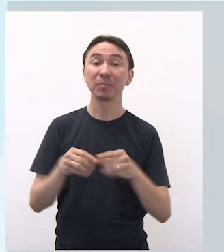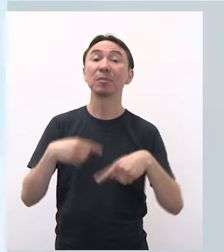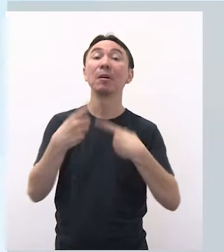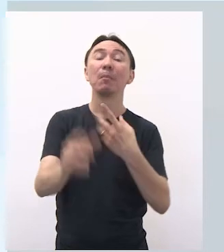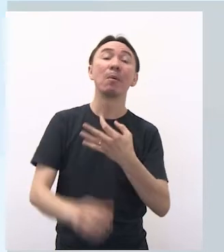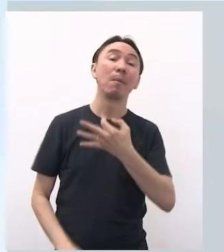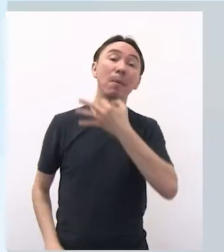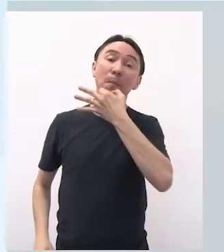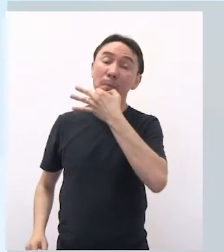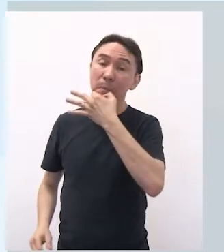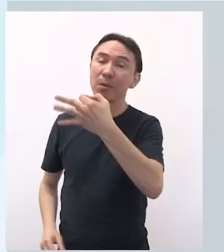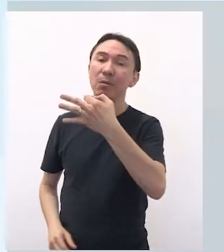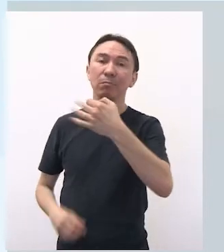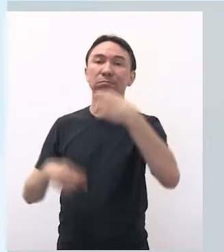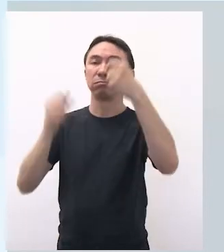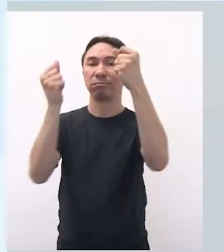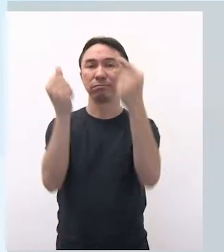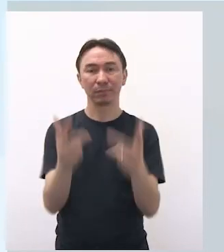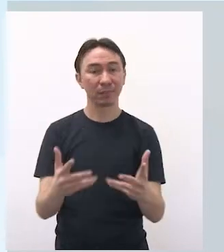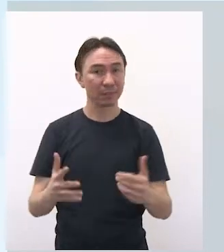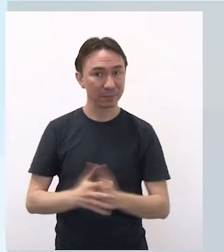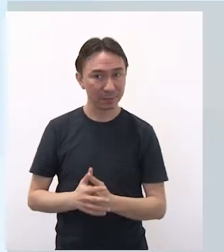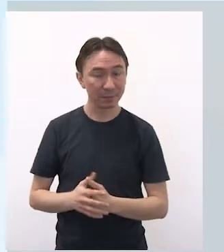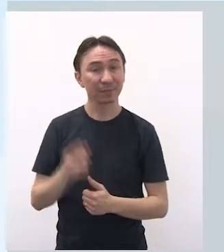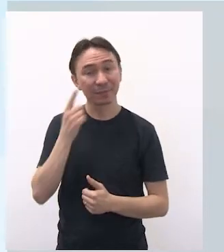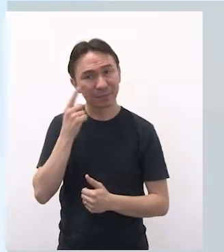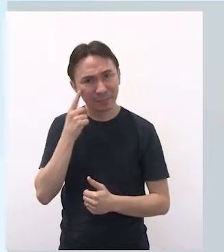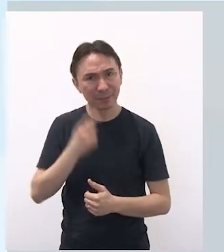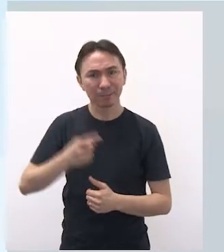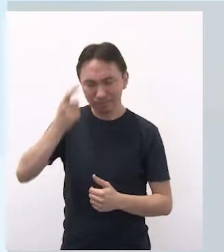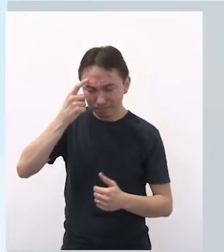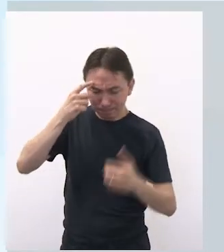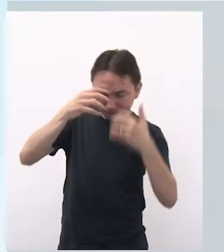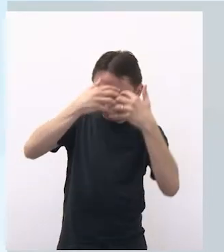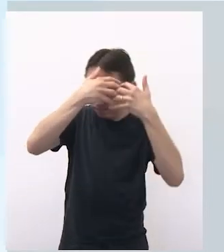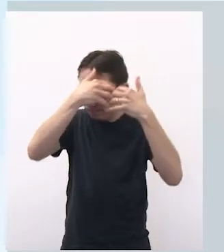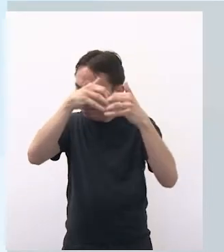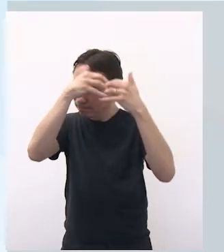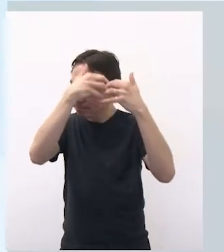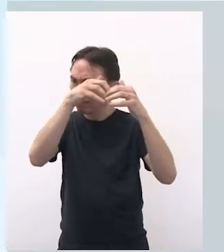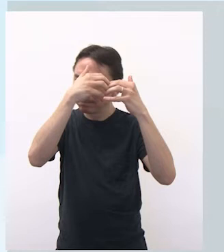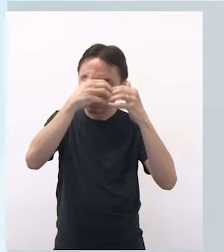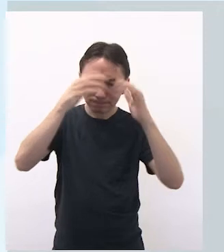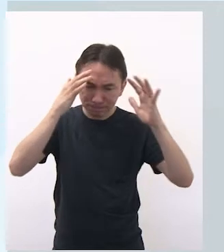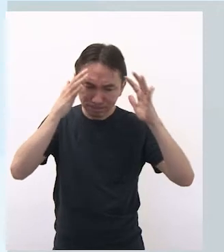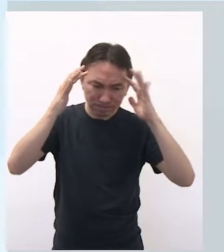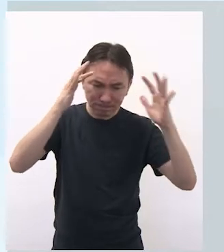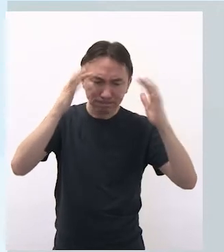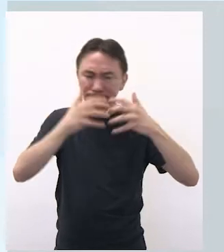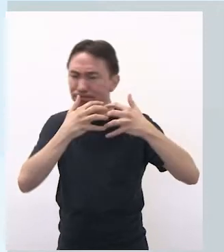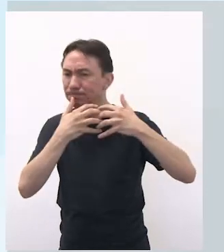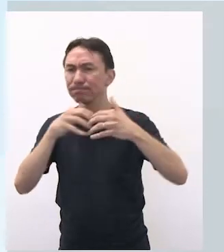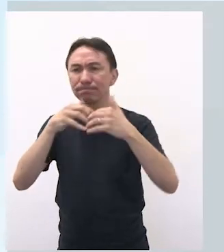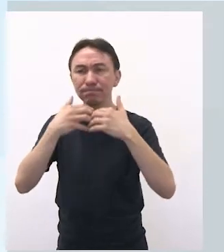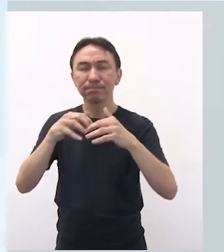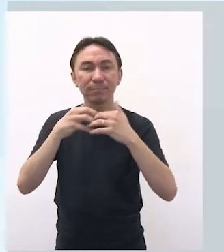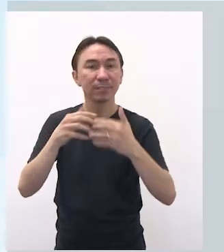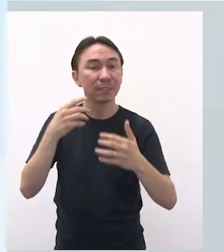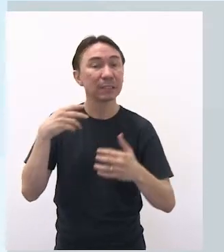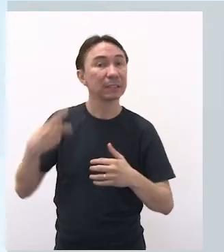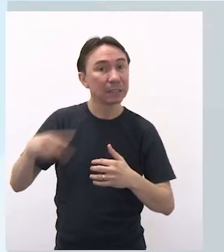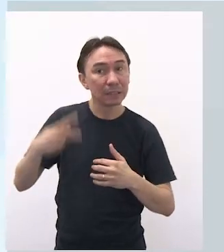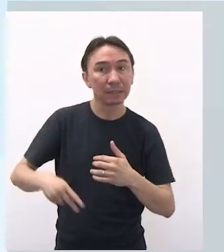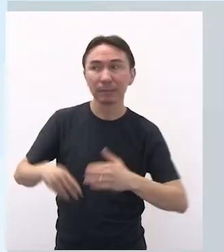opinião. Quanto mais mobilização de pensamento, quanto mais, né,